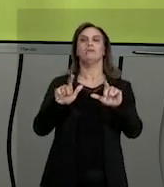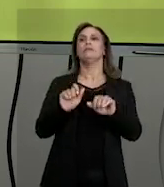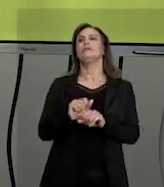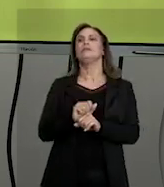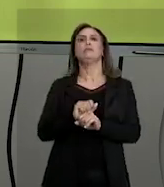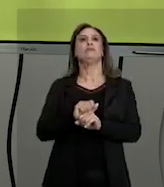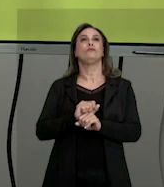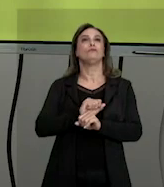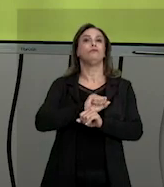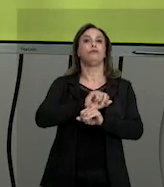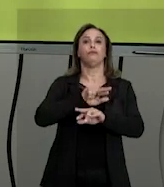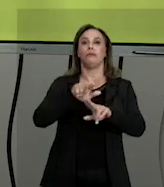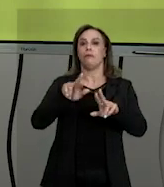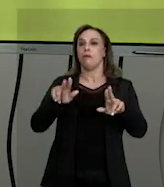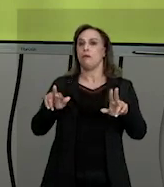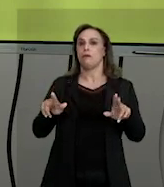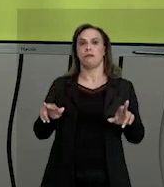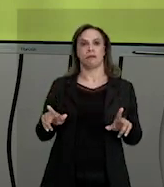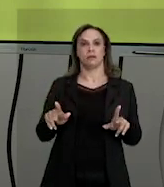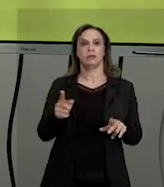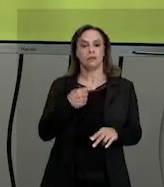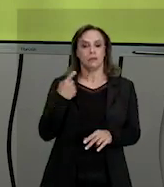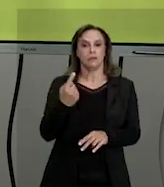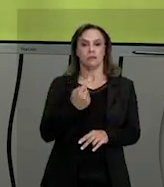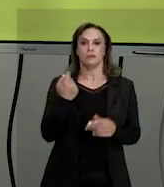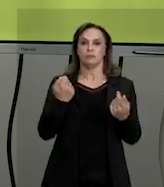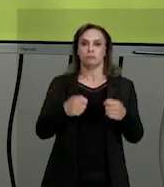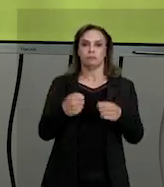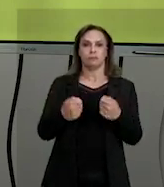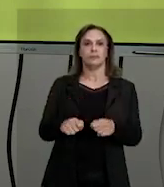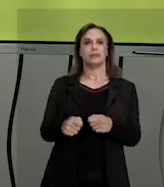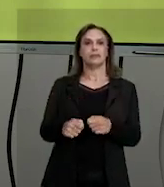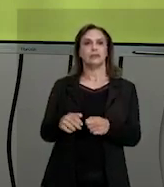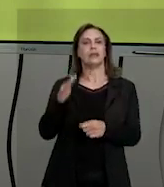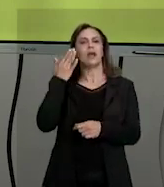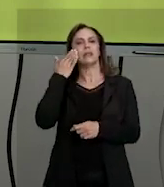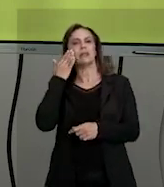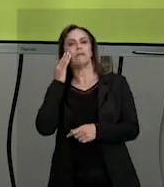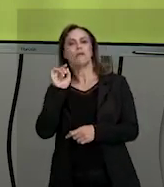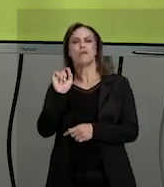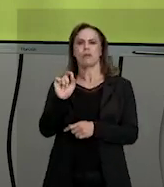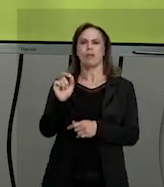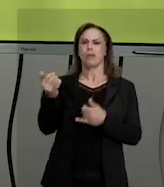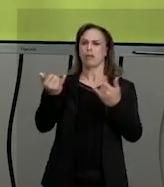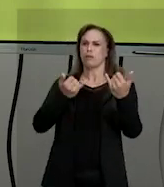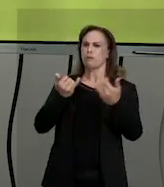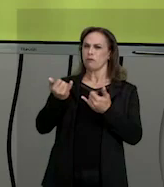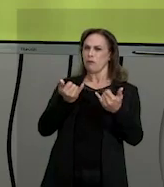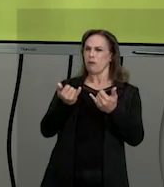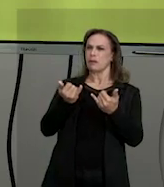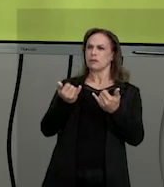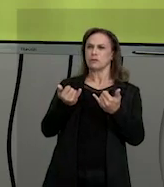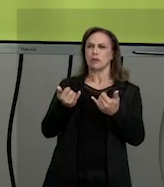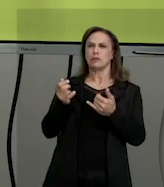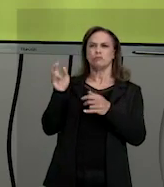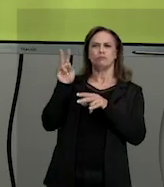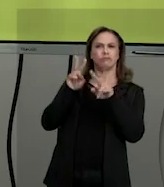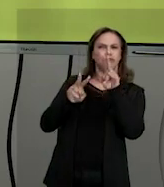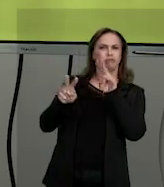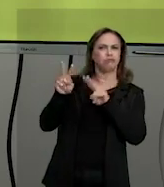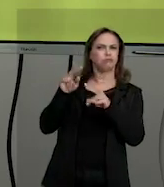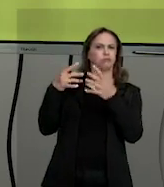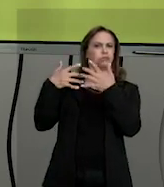precisa de saber analisar essas informações de forma crítica para que a